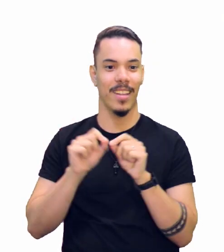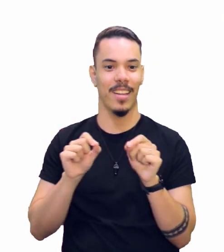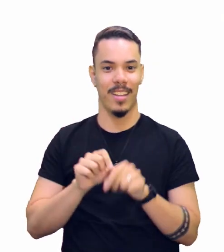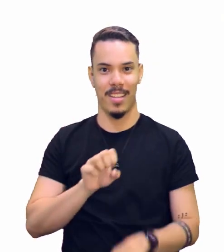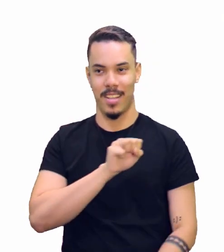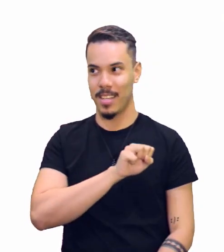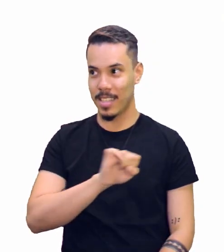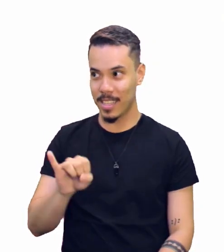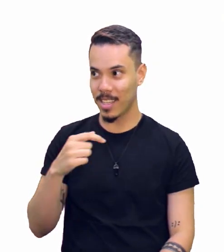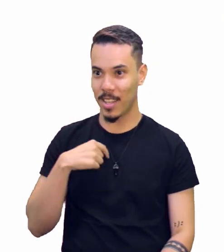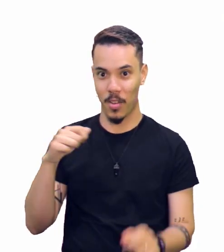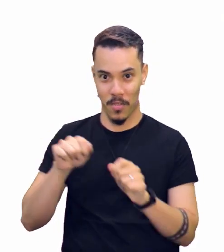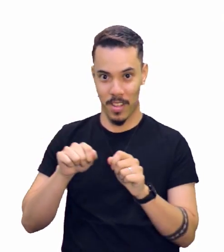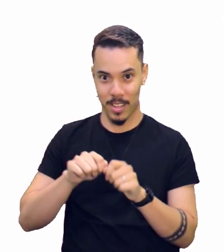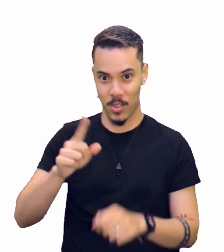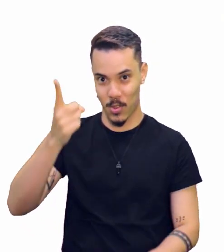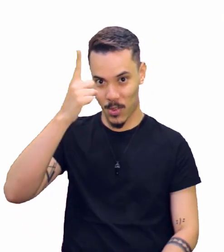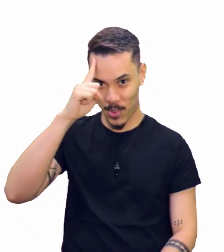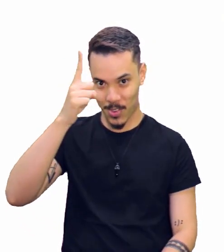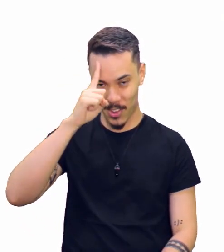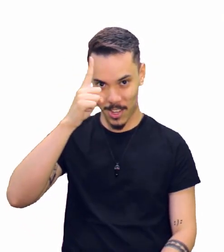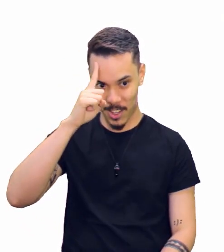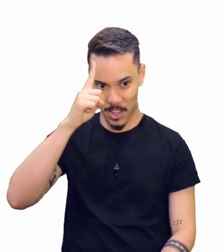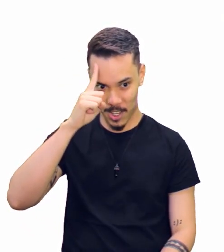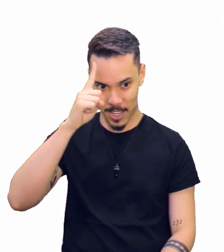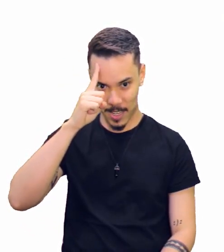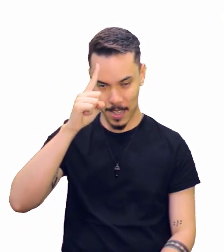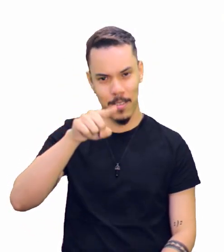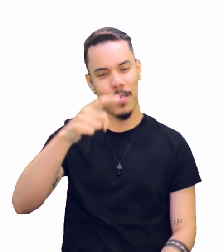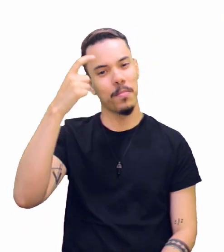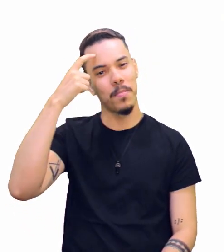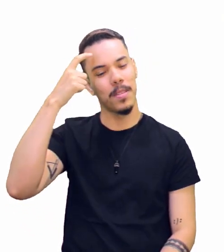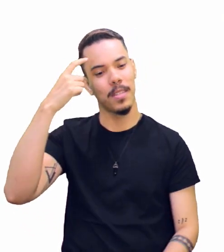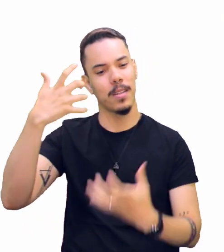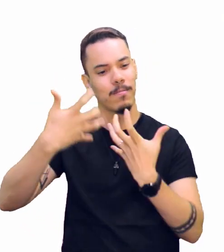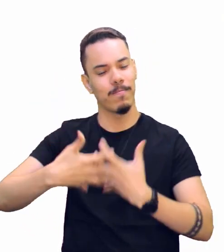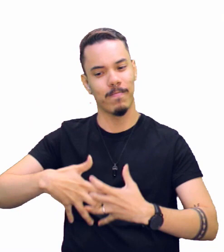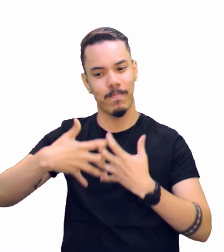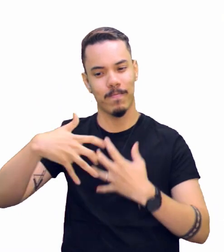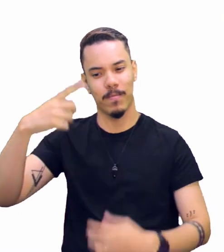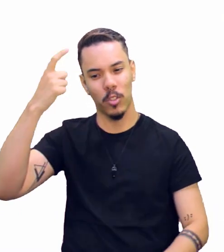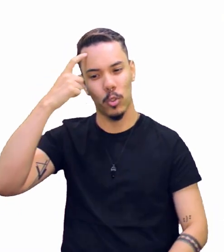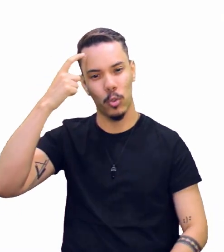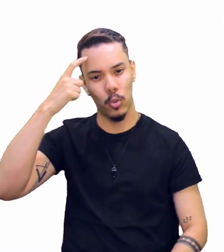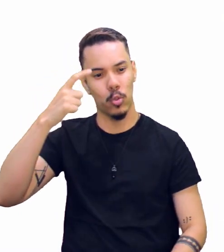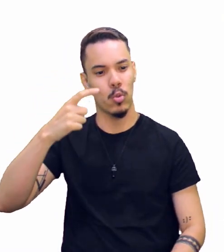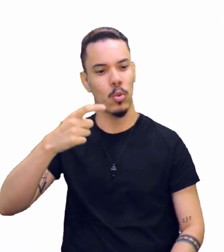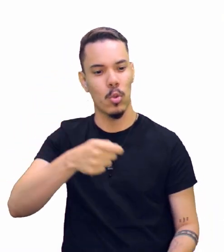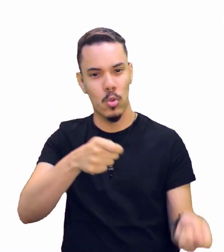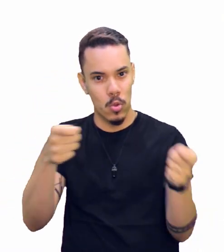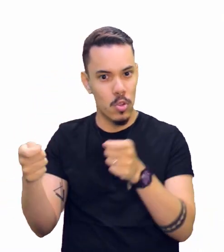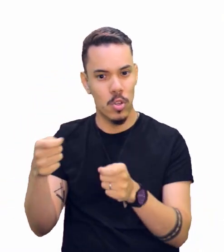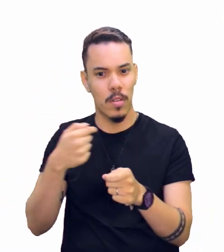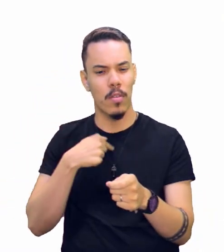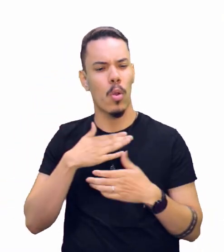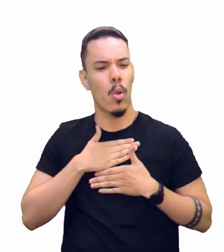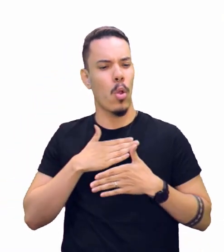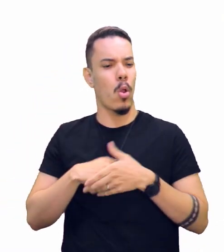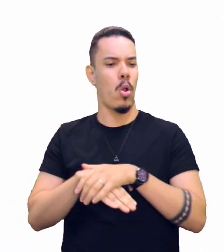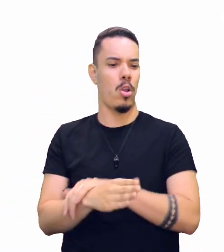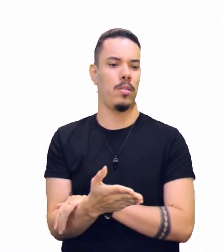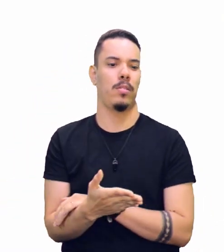faço todo dia você tem que pensar iso é todo dia basicamente você vai deve gostar dessa